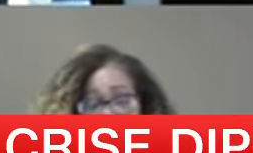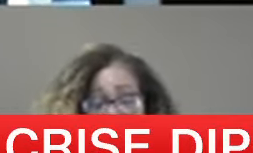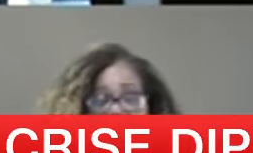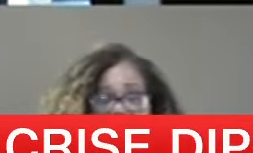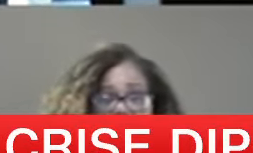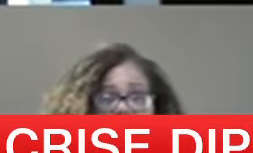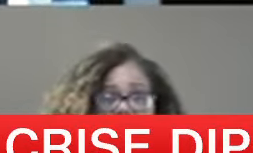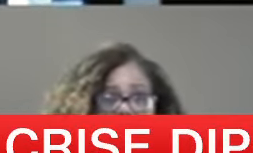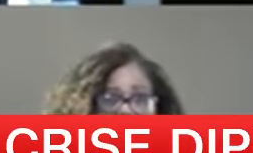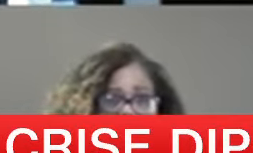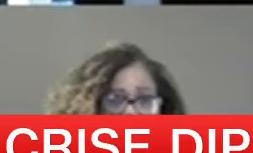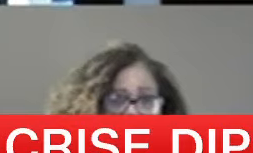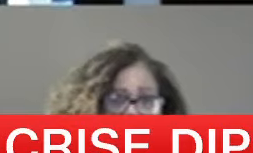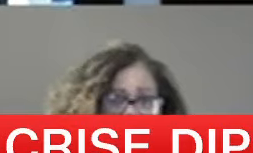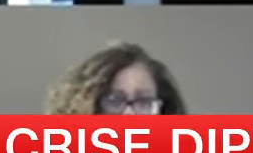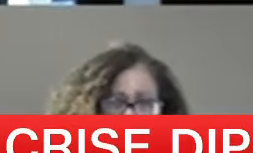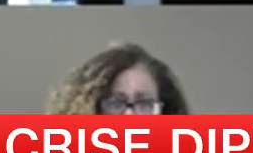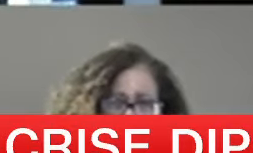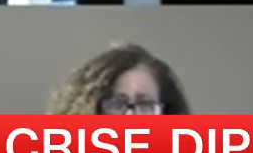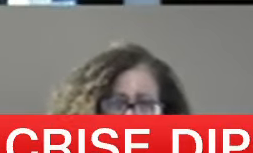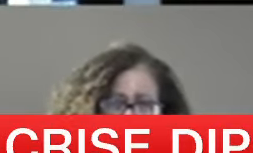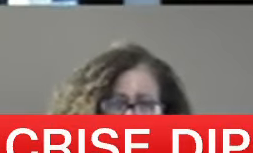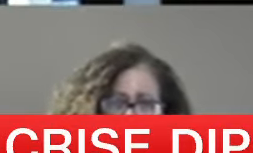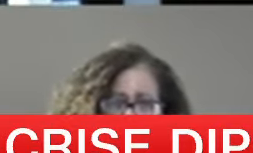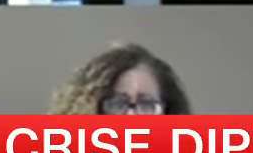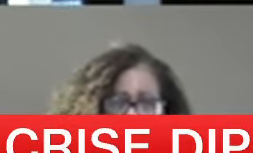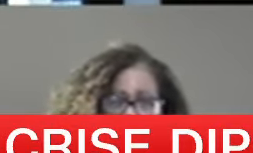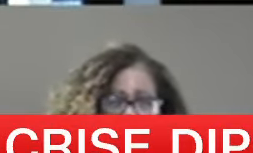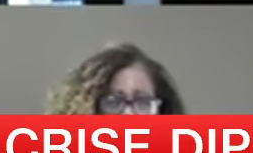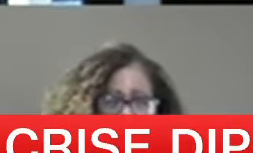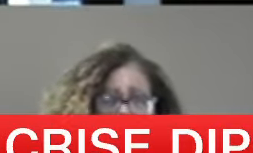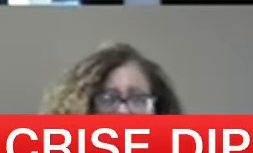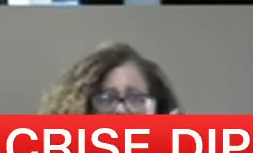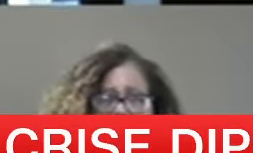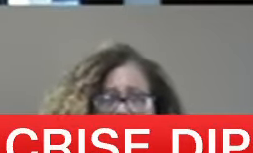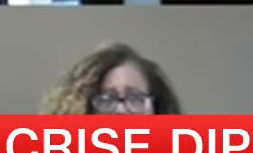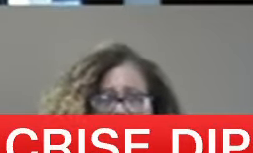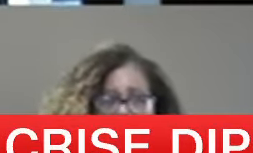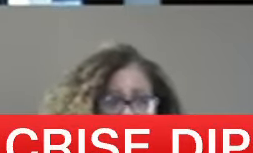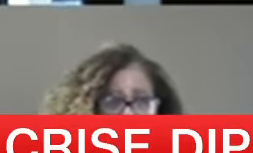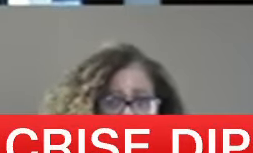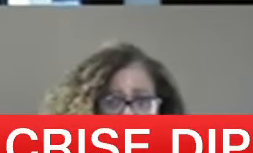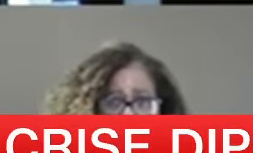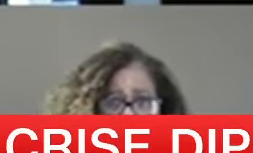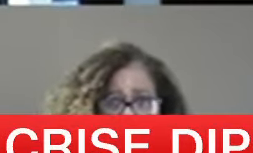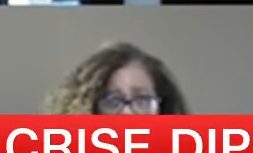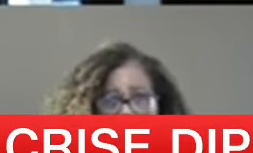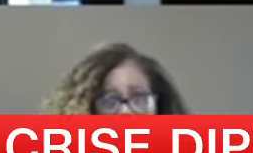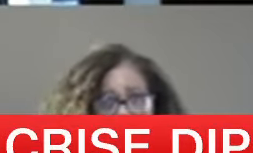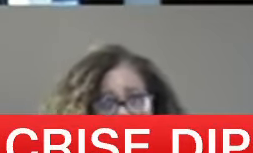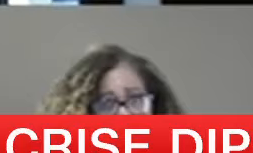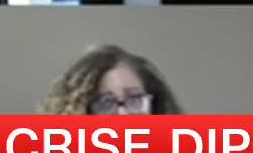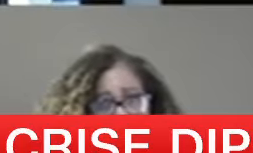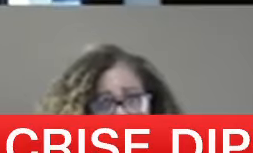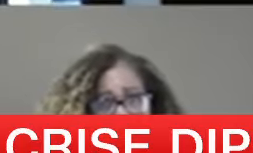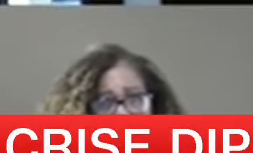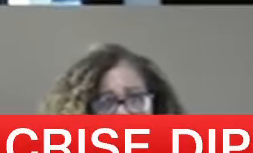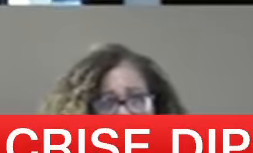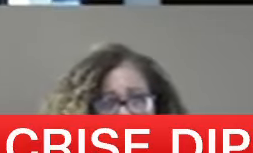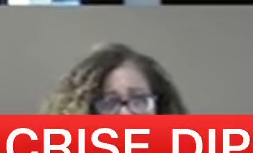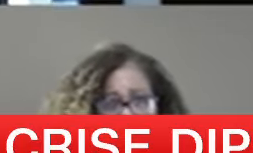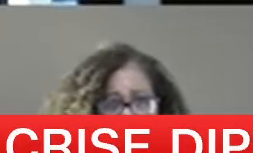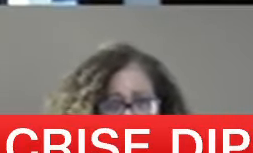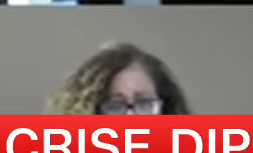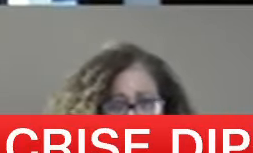Holocausto. O genocídio contra o povo judeu perpetrado pelo regime nazista